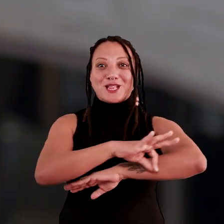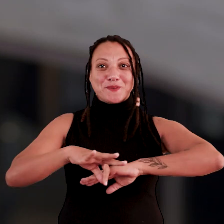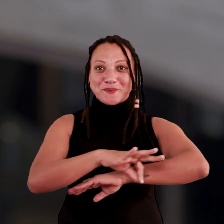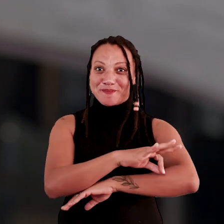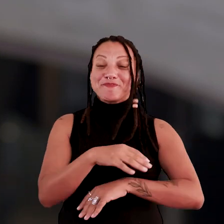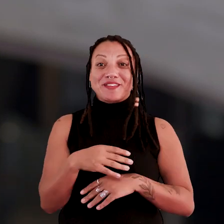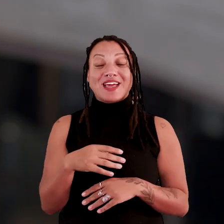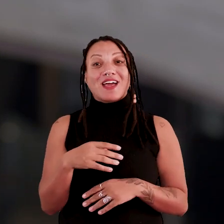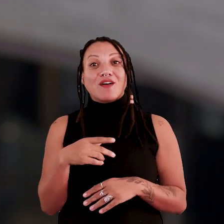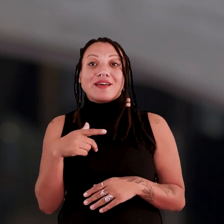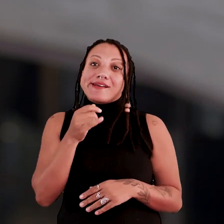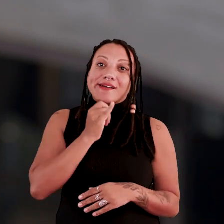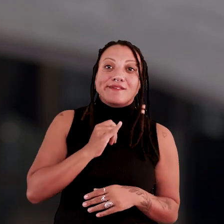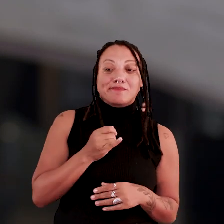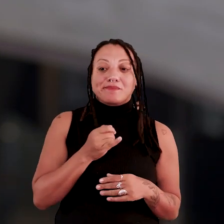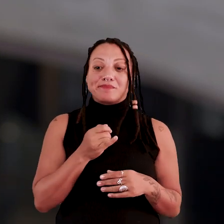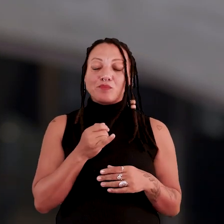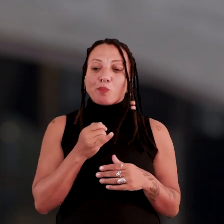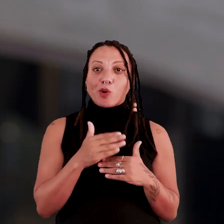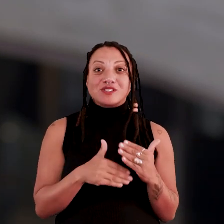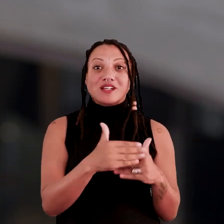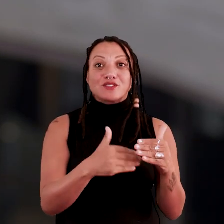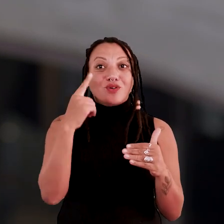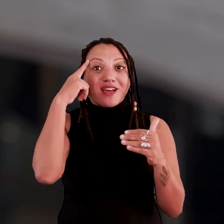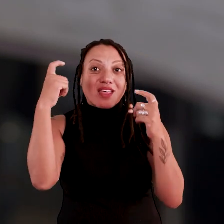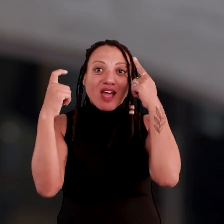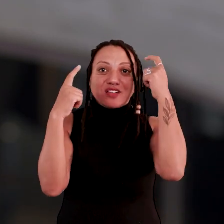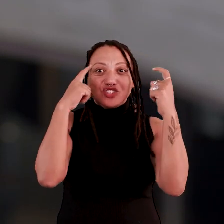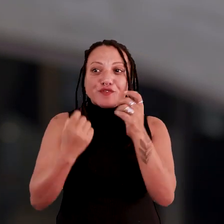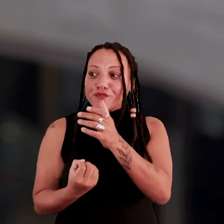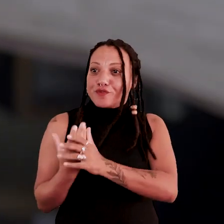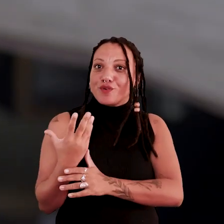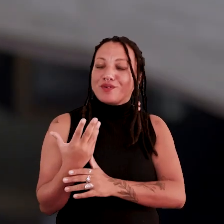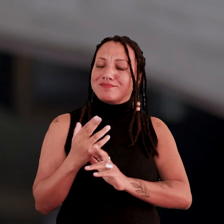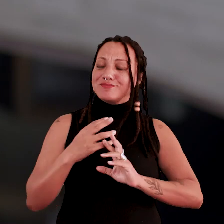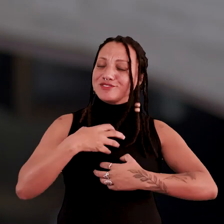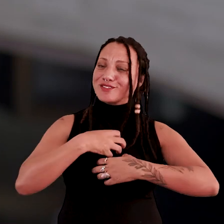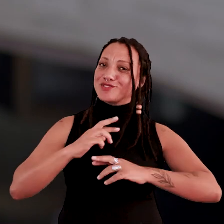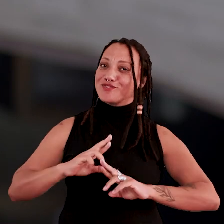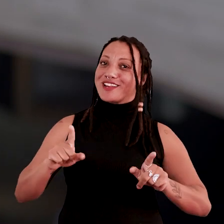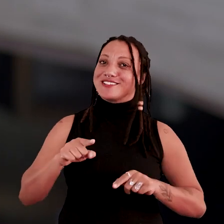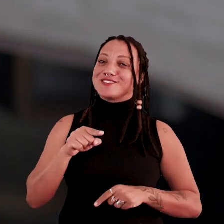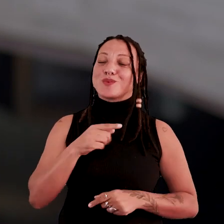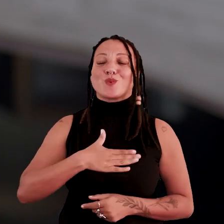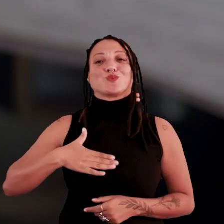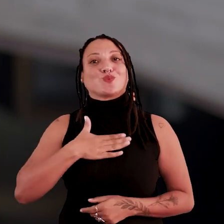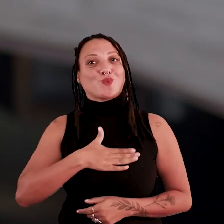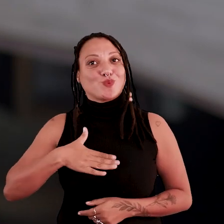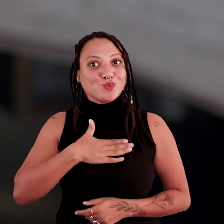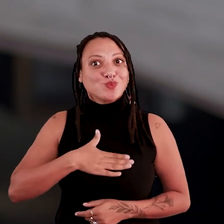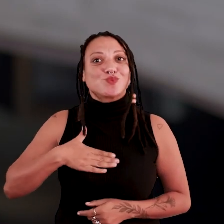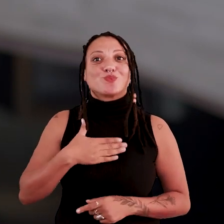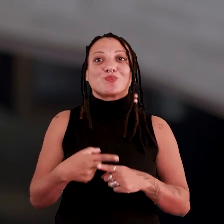criativo, né? Bem diferente, e isso é o mais gostoso, porque você está sempre pensando como eu posso. Então, assim,